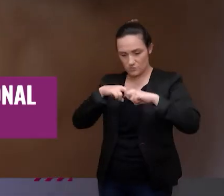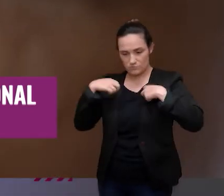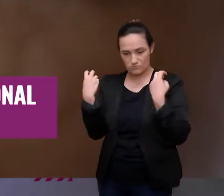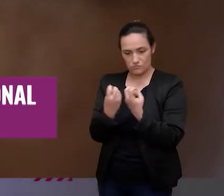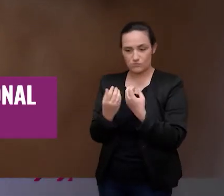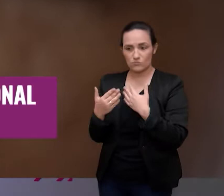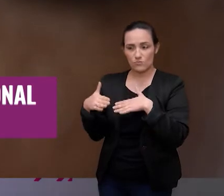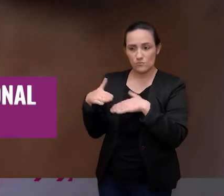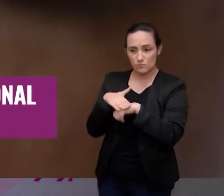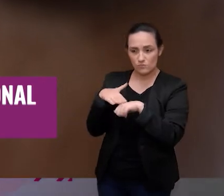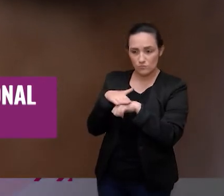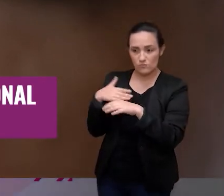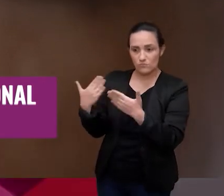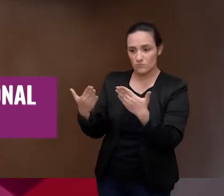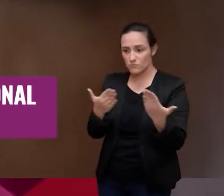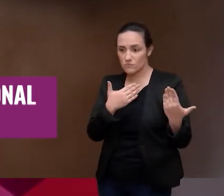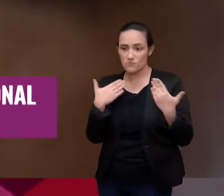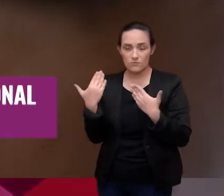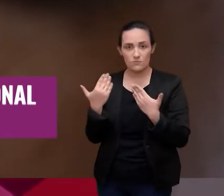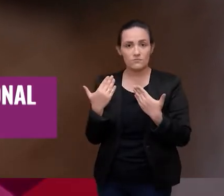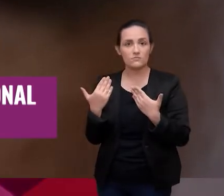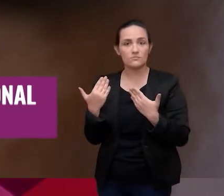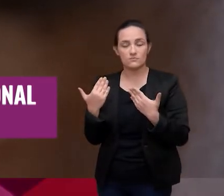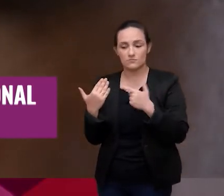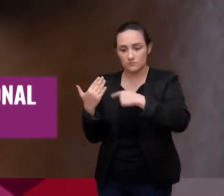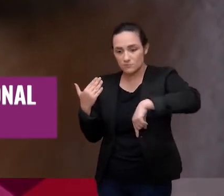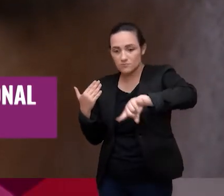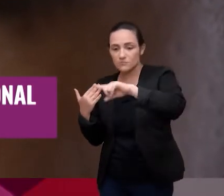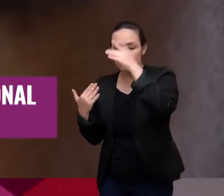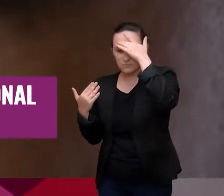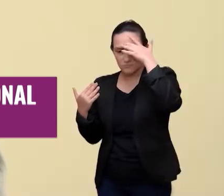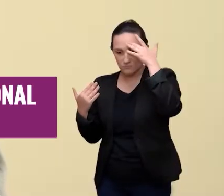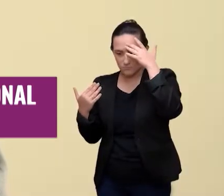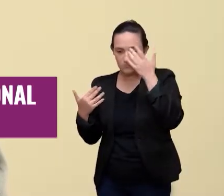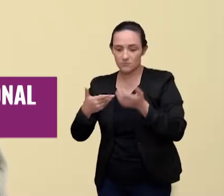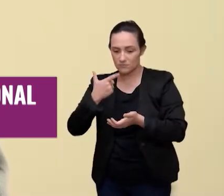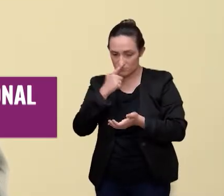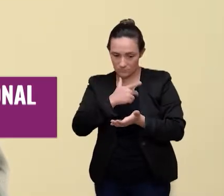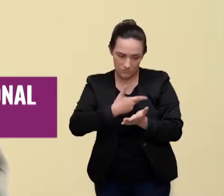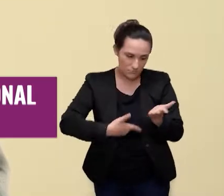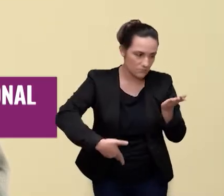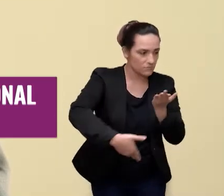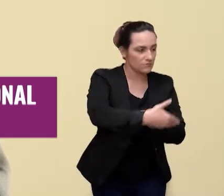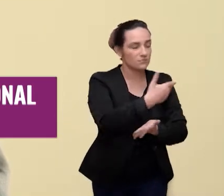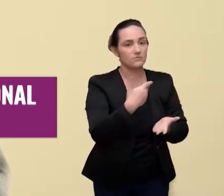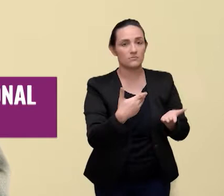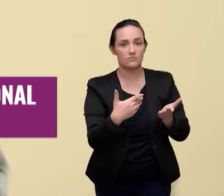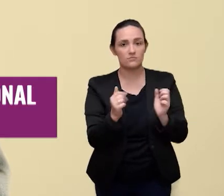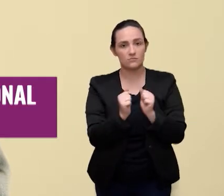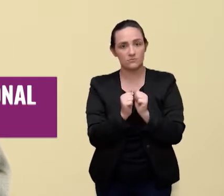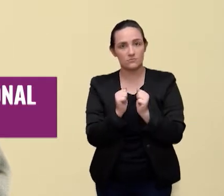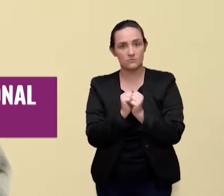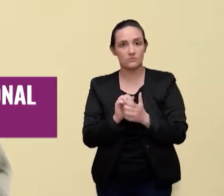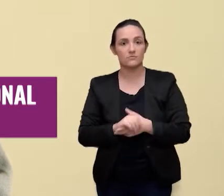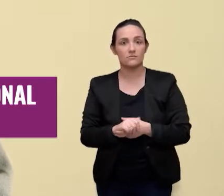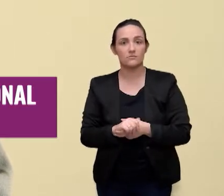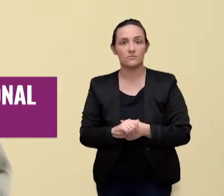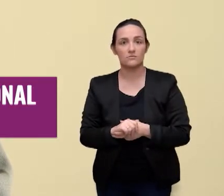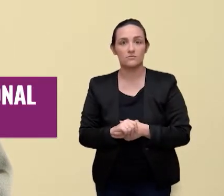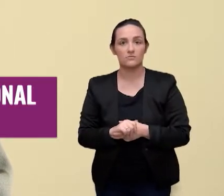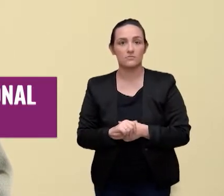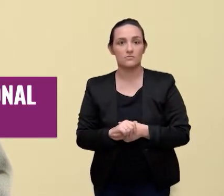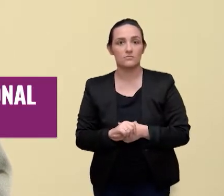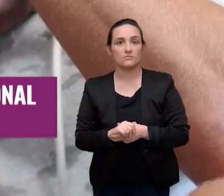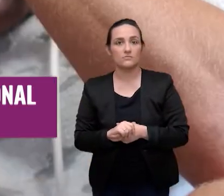vão interagir, né, se ajudar, porém com a presença de um voluntário facilitador que